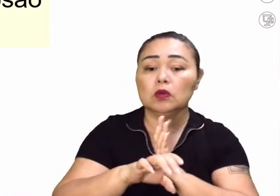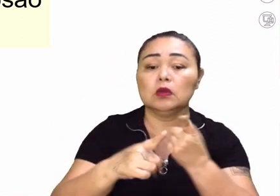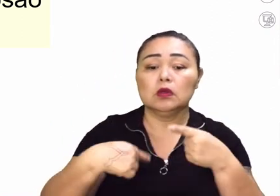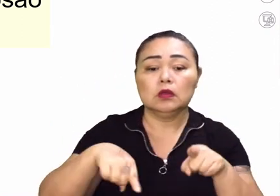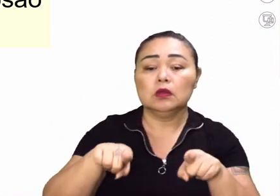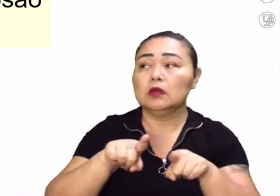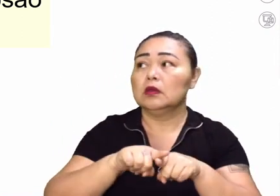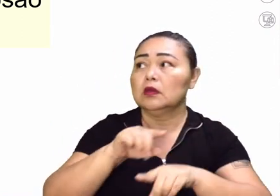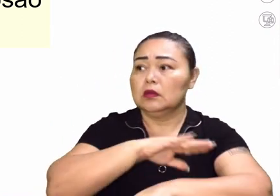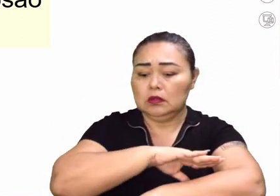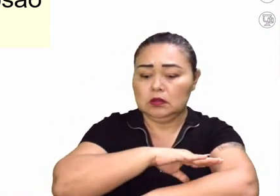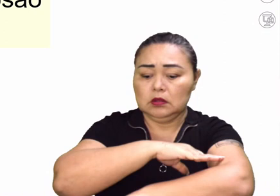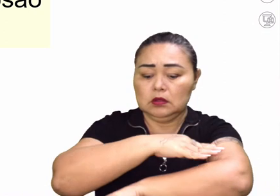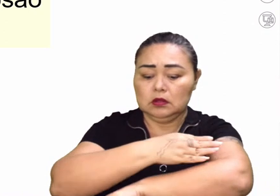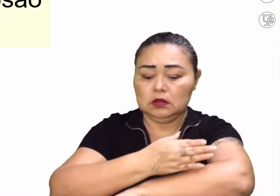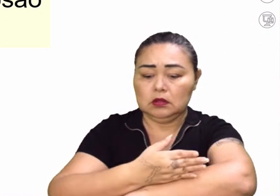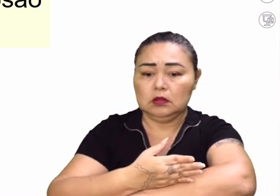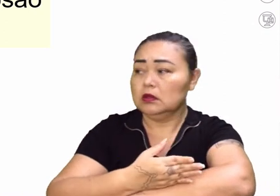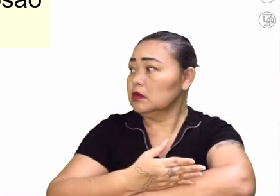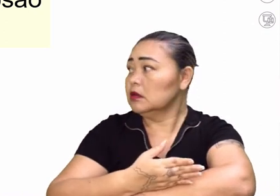e planícies foram